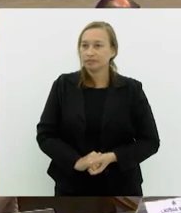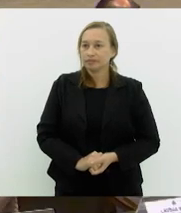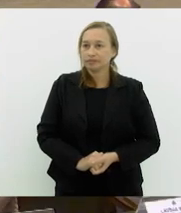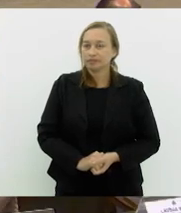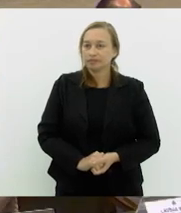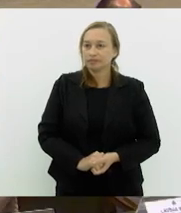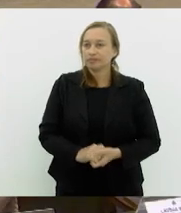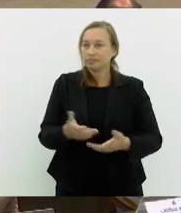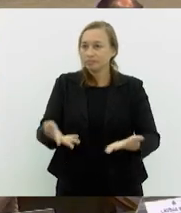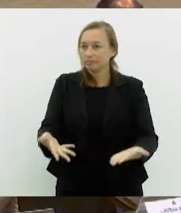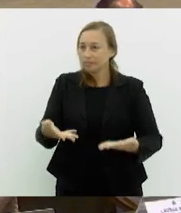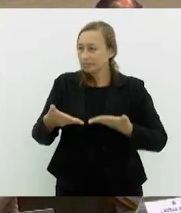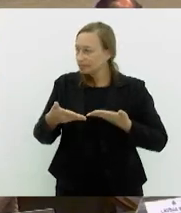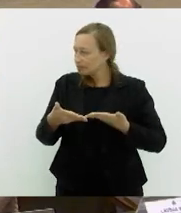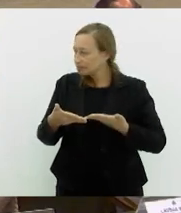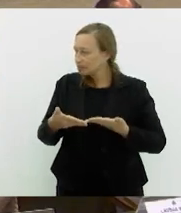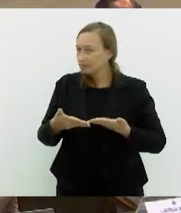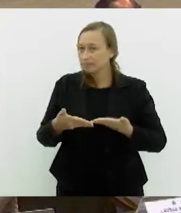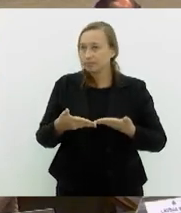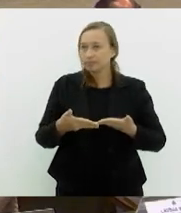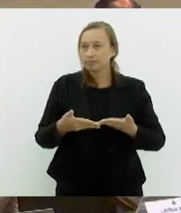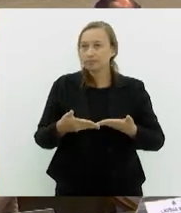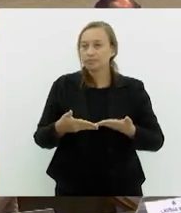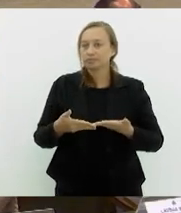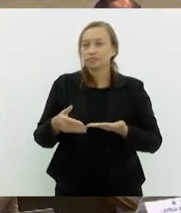Convidamos ainda o conselheiro